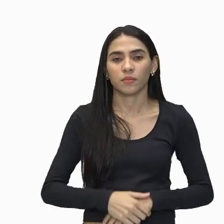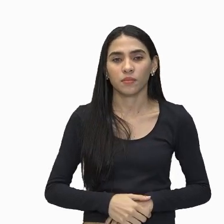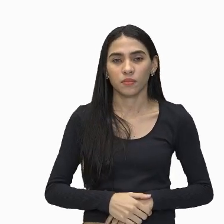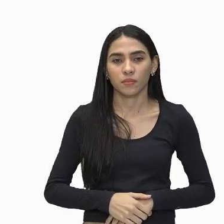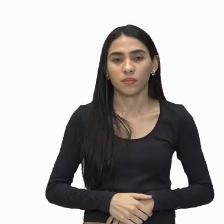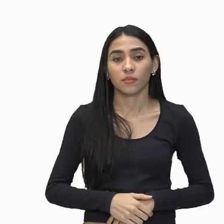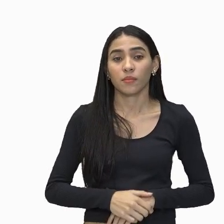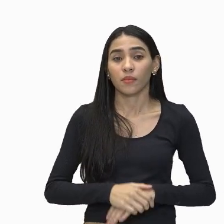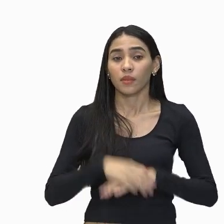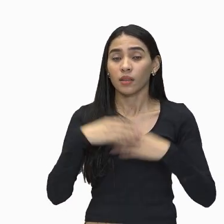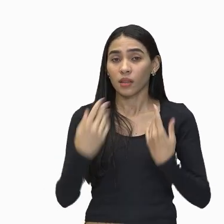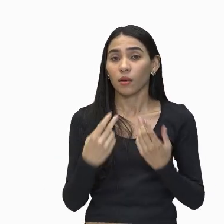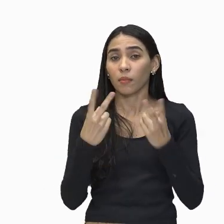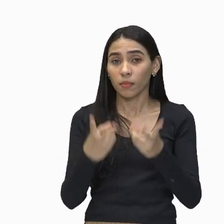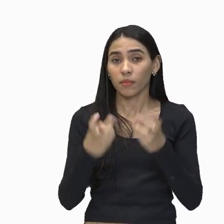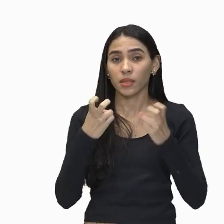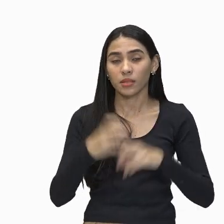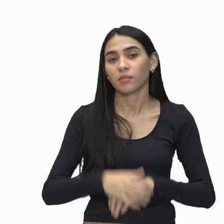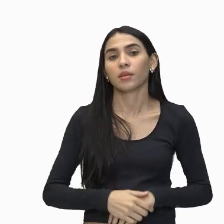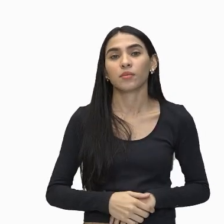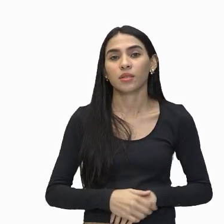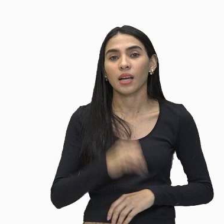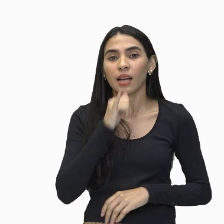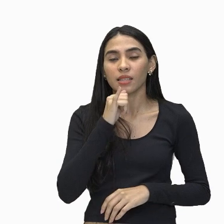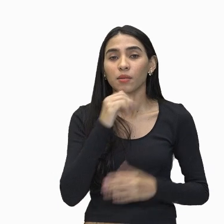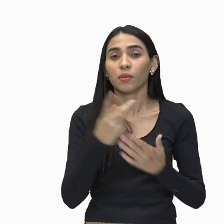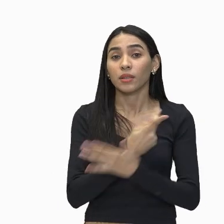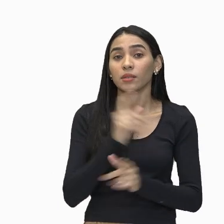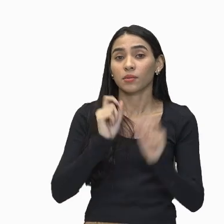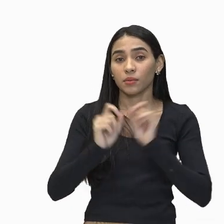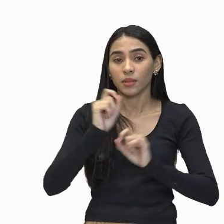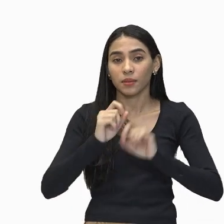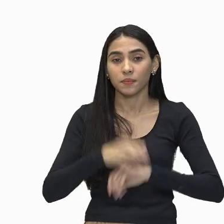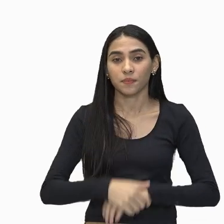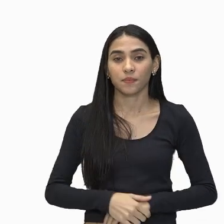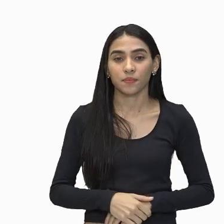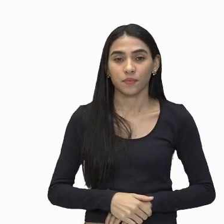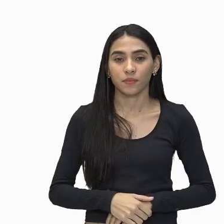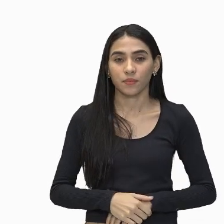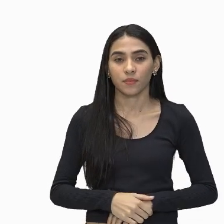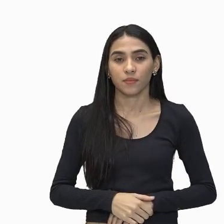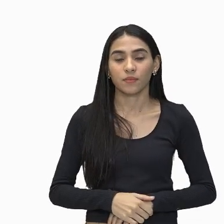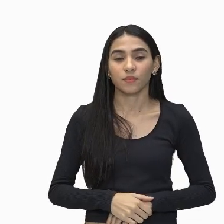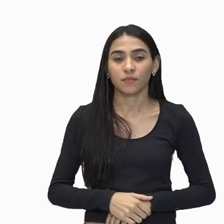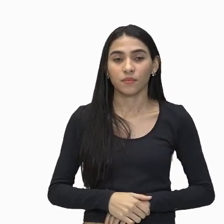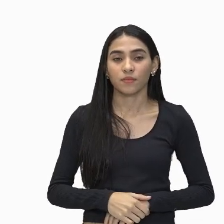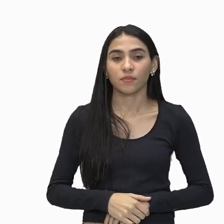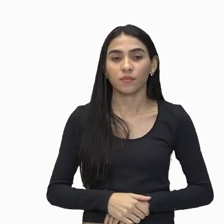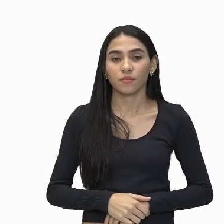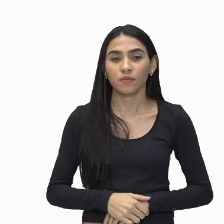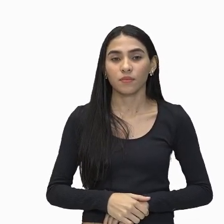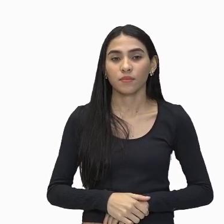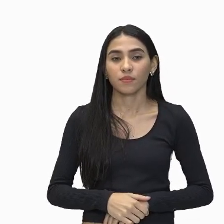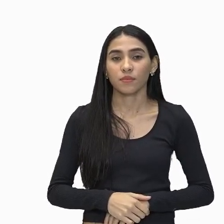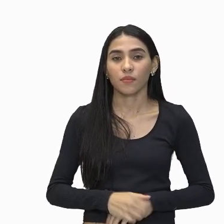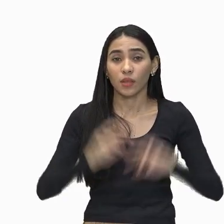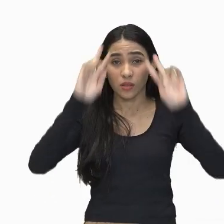nós percebemos isso, o que que vai acontecer aí? A destruição do